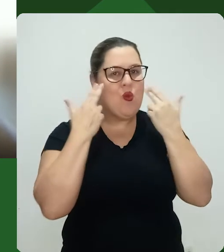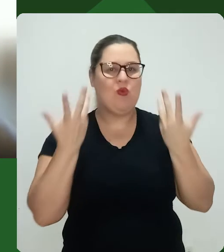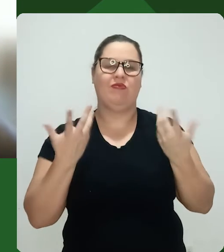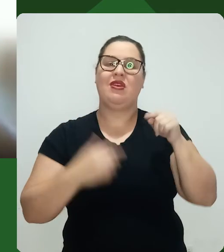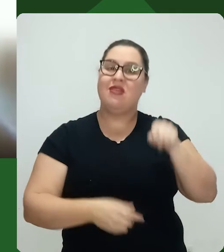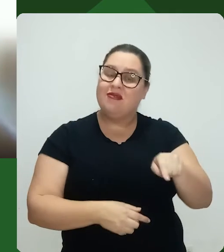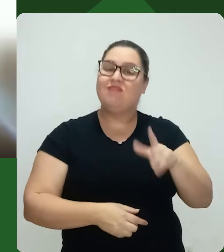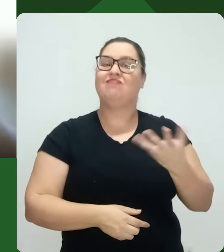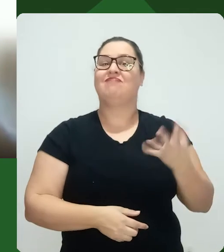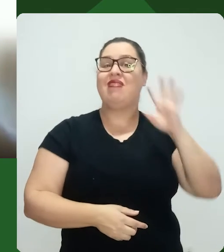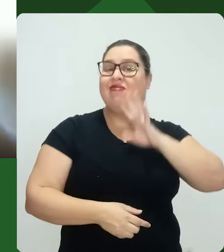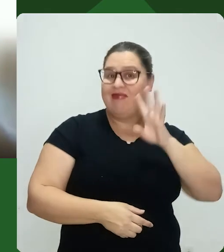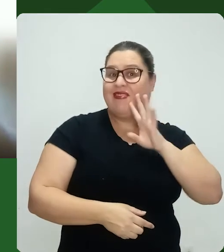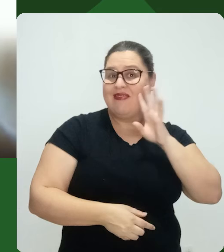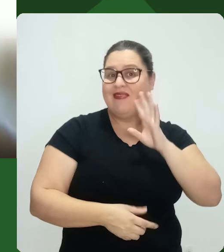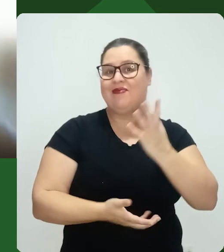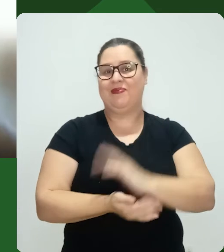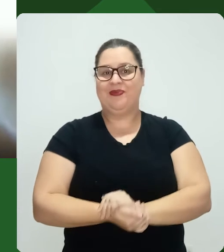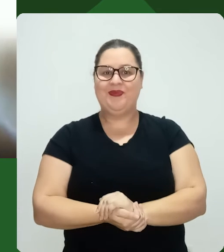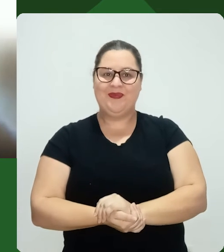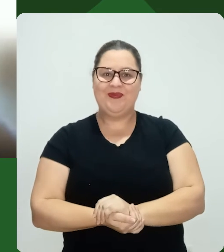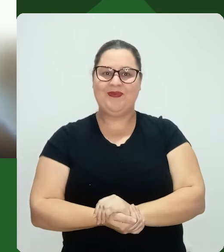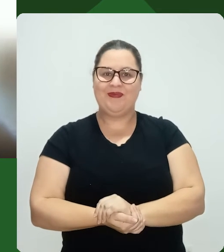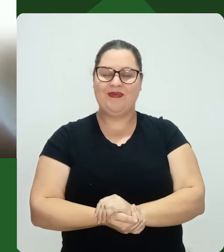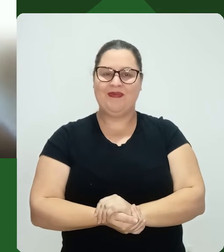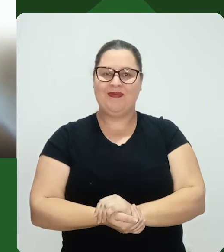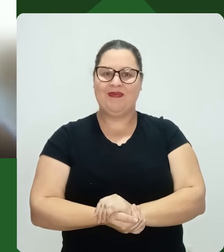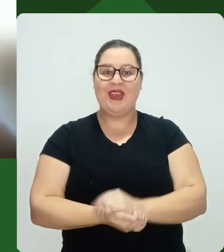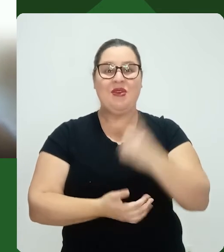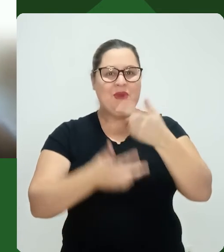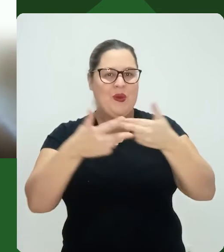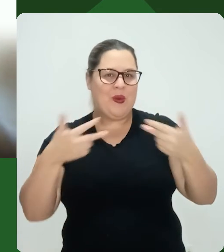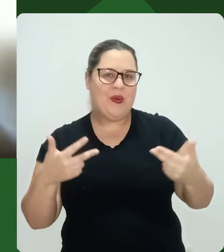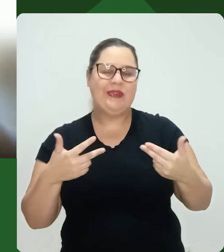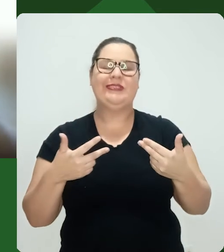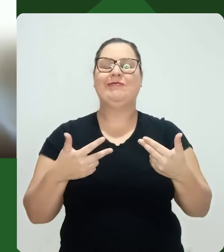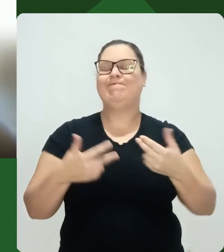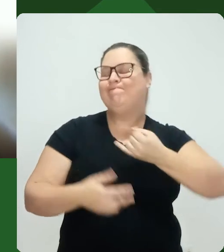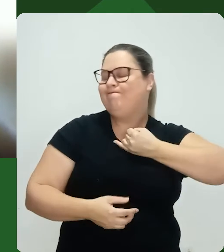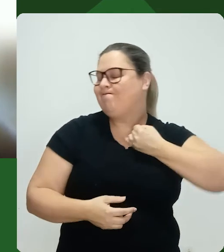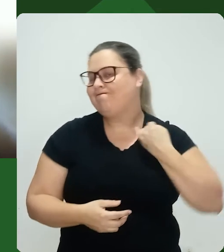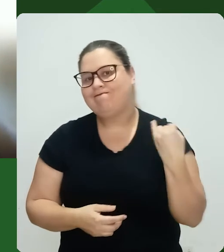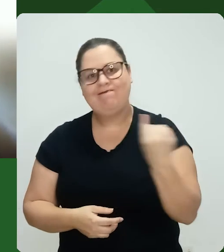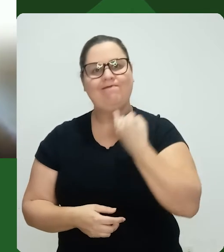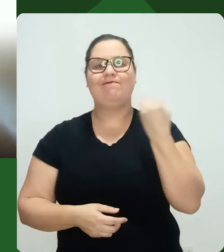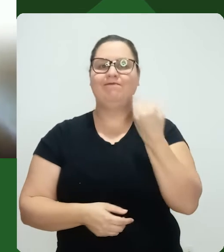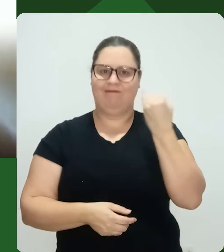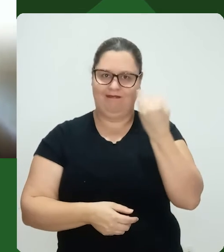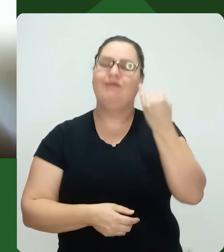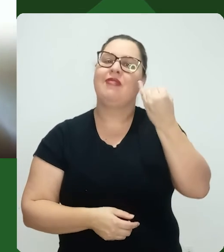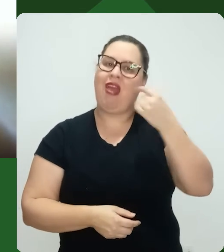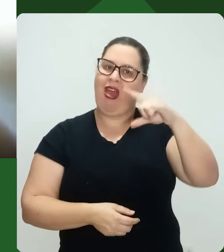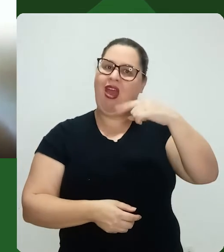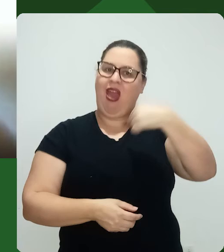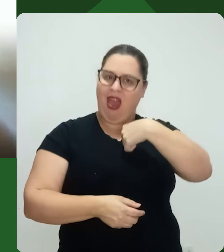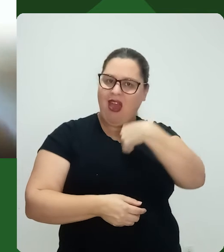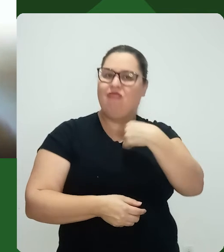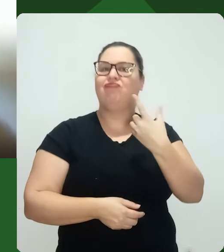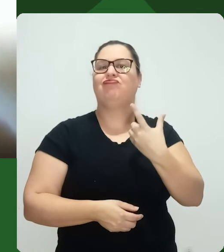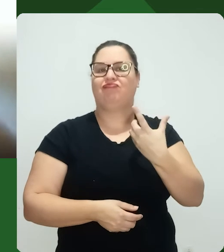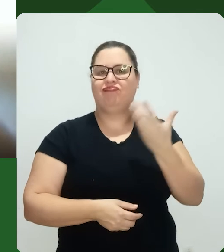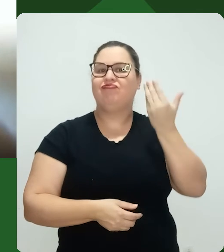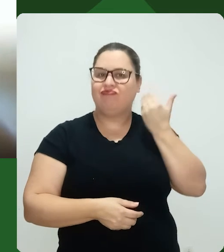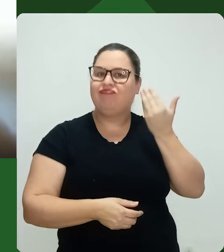pessoas comuns, né? E isso é muito bacana. E uma coisa muito, muito importante,